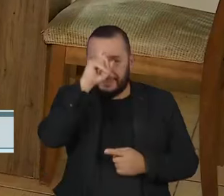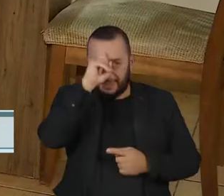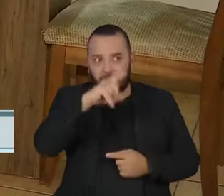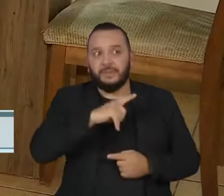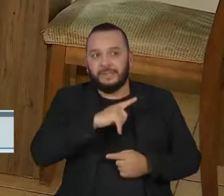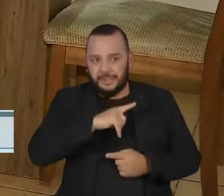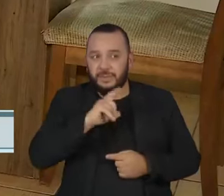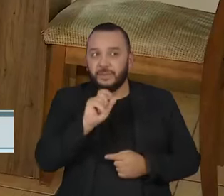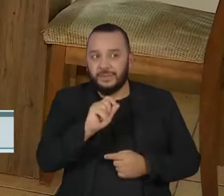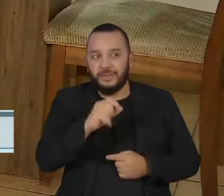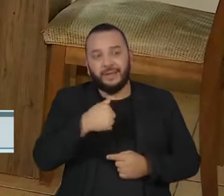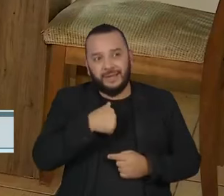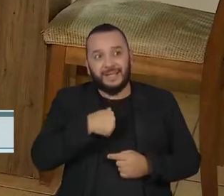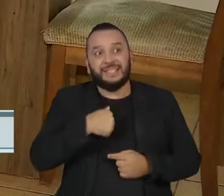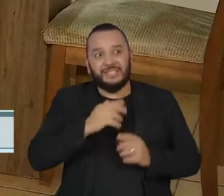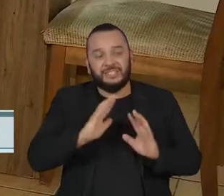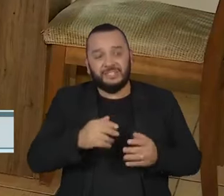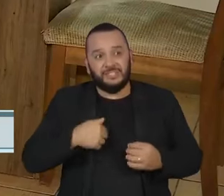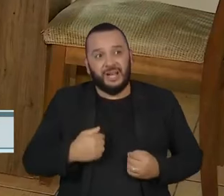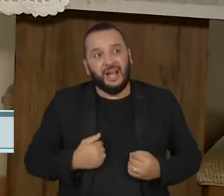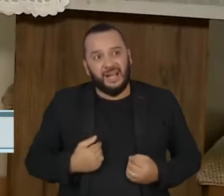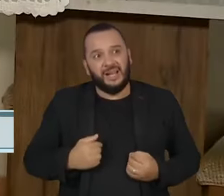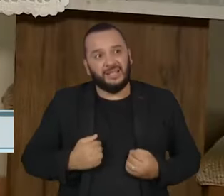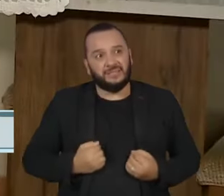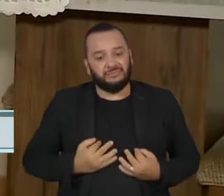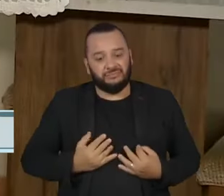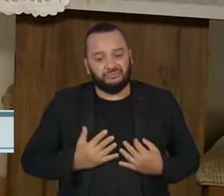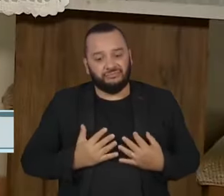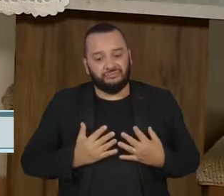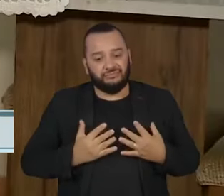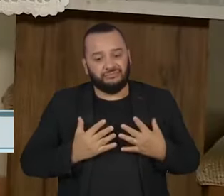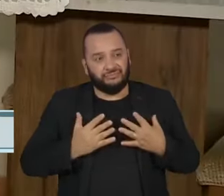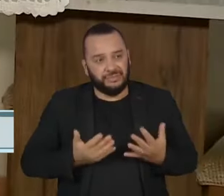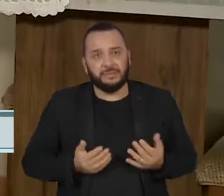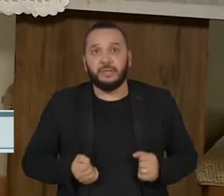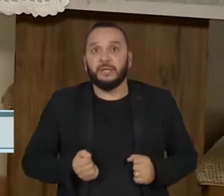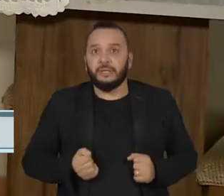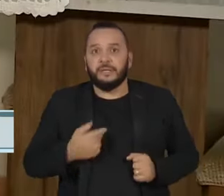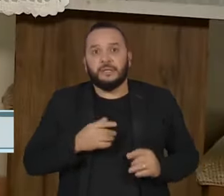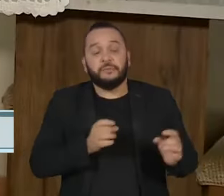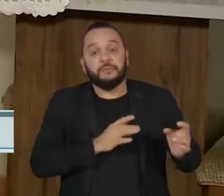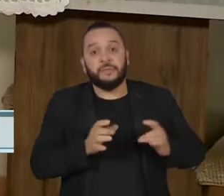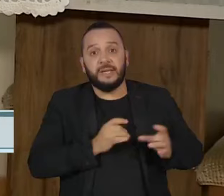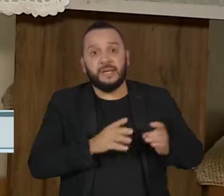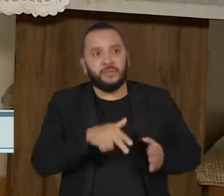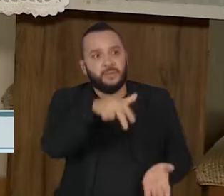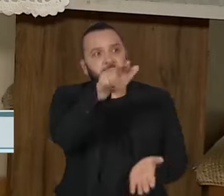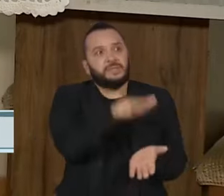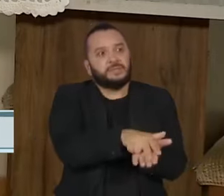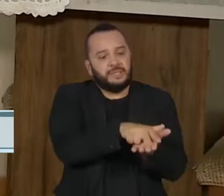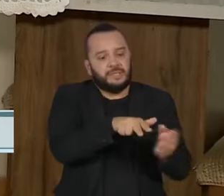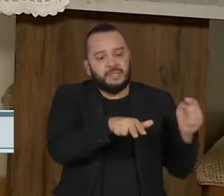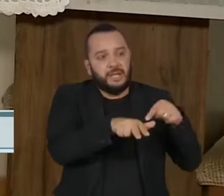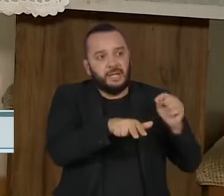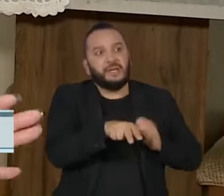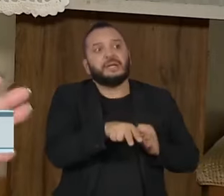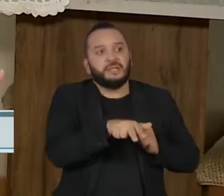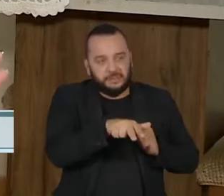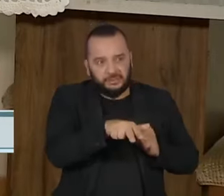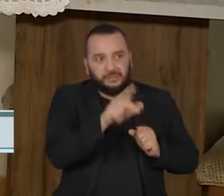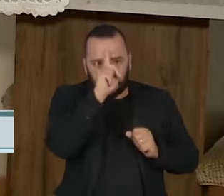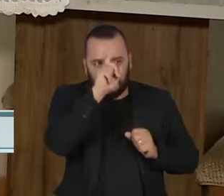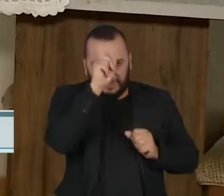ter desenvolvido a forma hemorrágica da doença. Eu tive muito medo de precisar ficar hospitalizada. Assim, foi meu